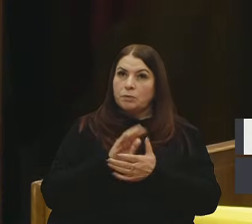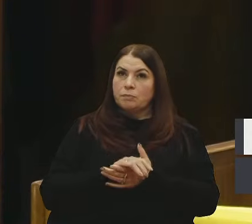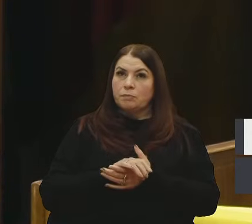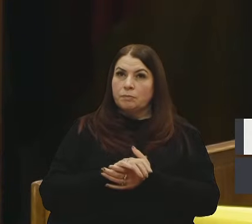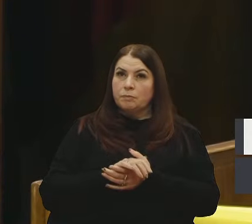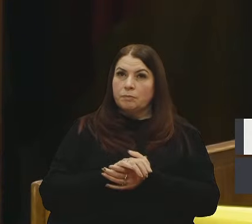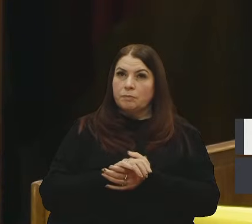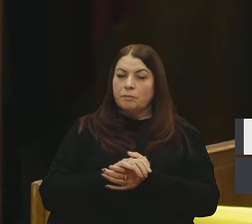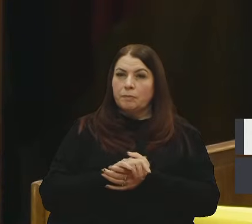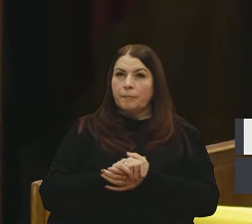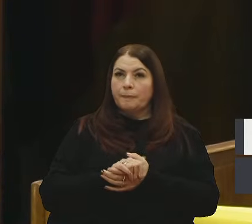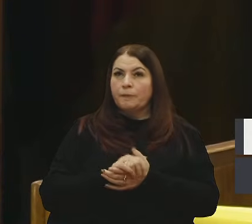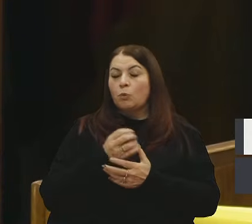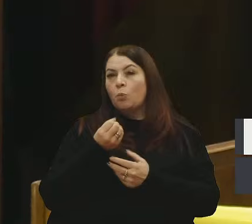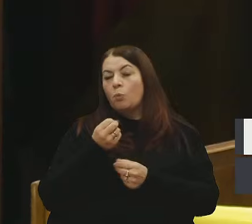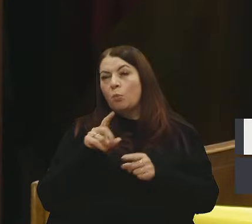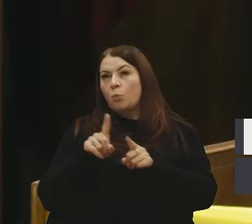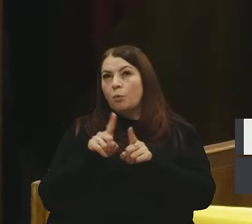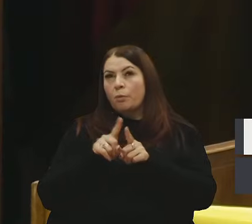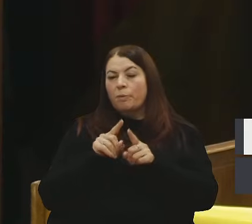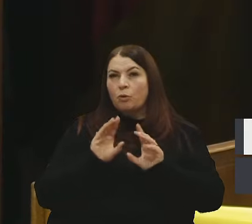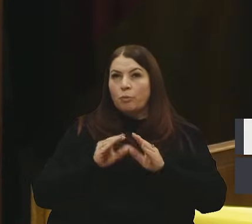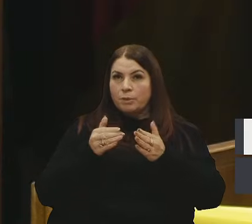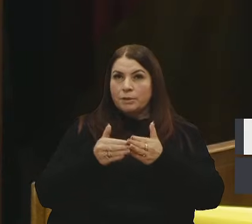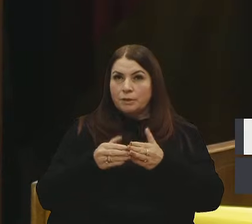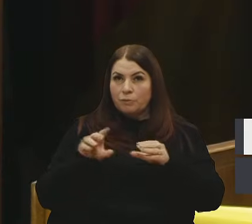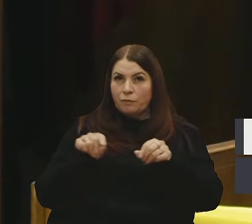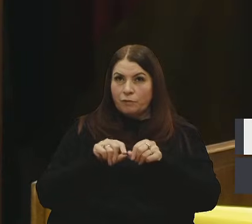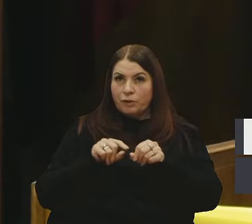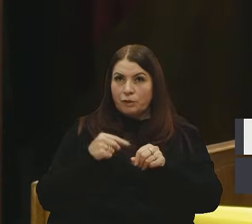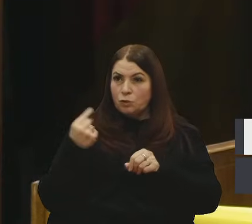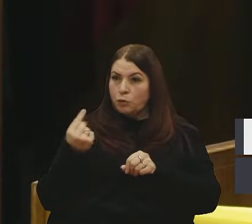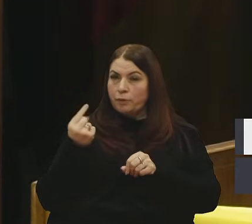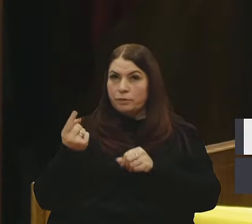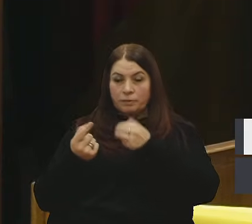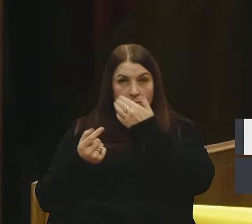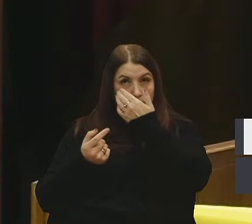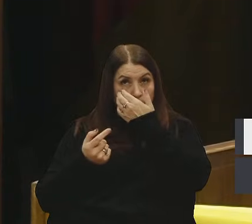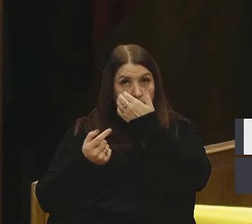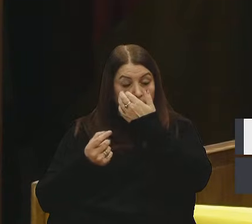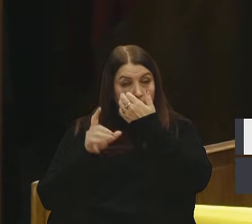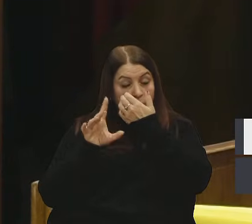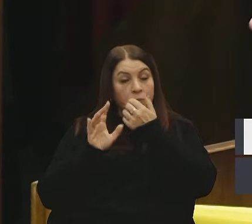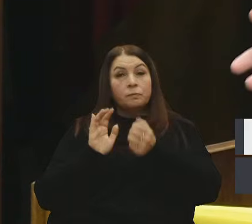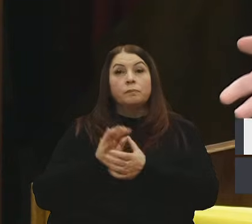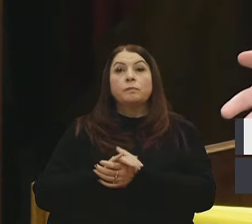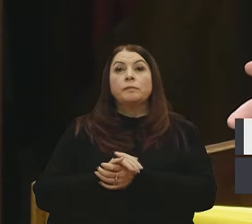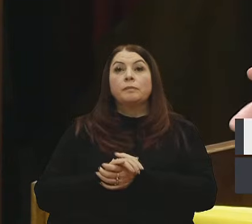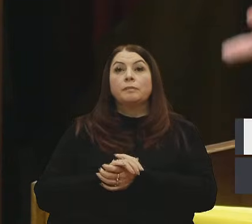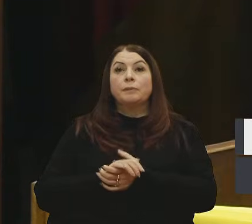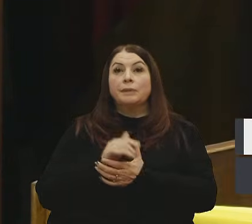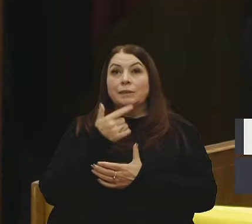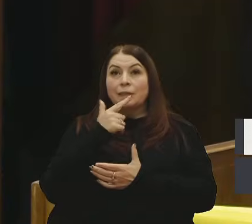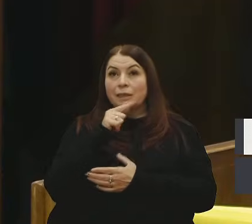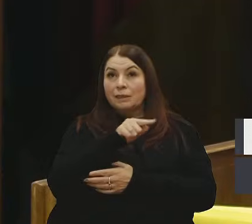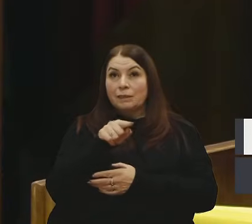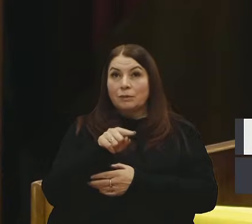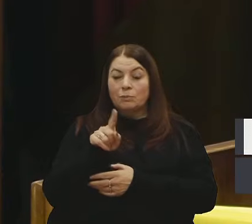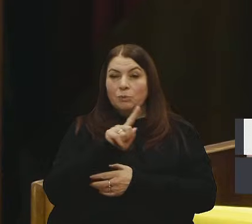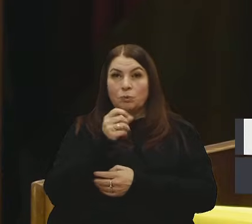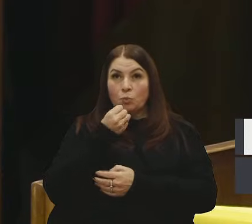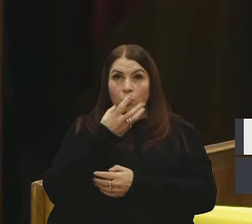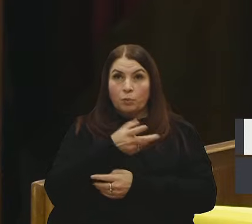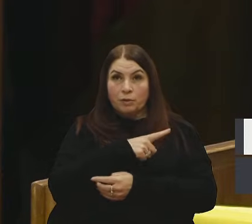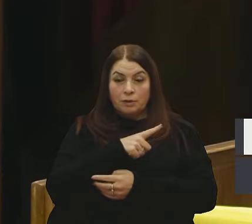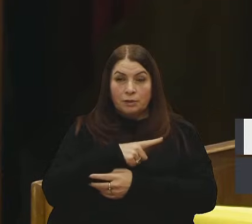de arbitragem ou uma comissão composta por eles mesmos. Só que a senhora está rindo por isso, porque eu ainda não contei que tem